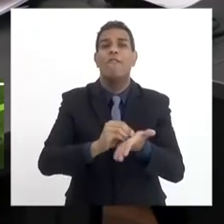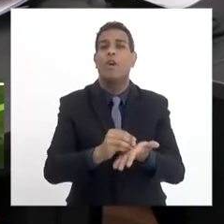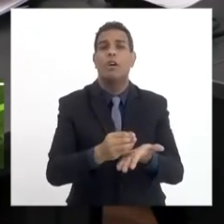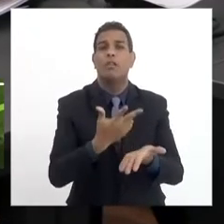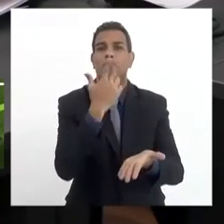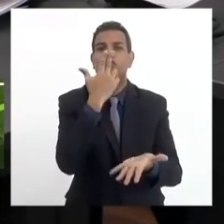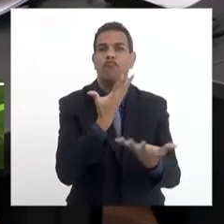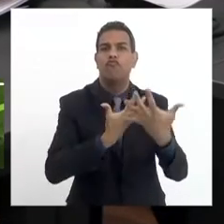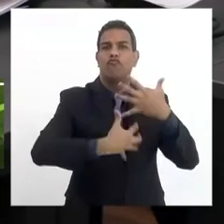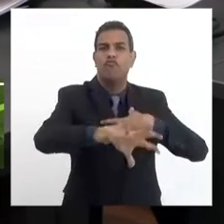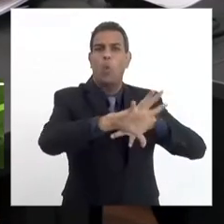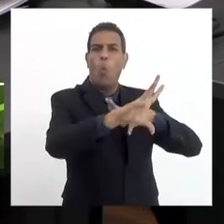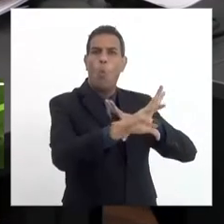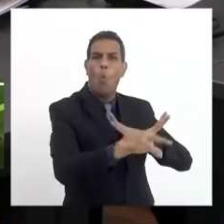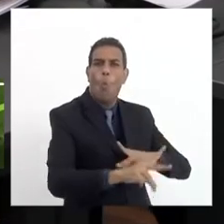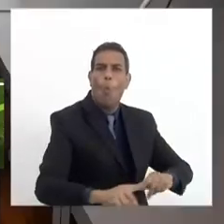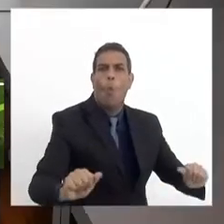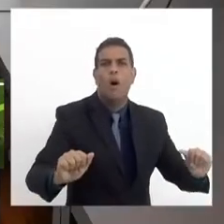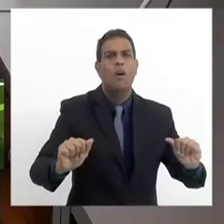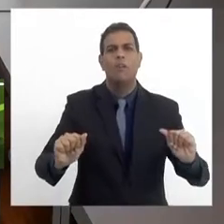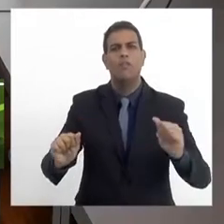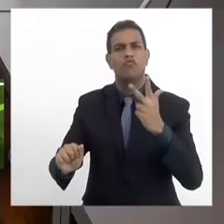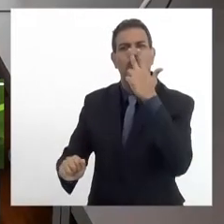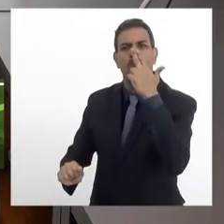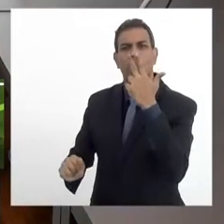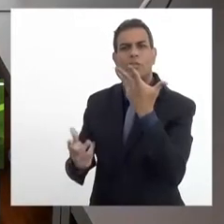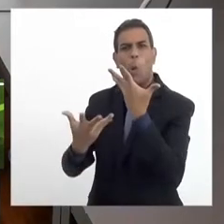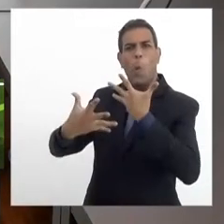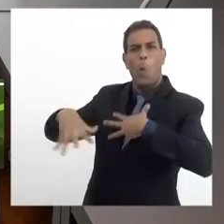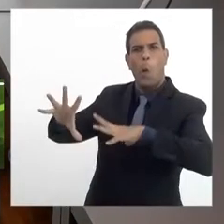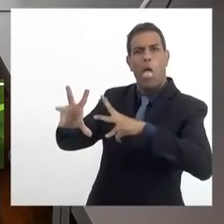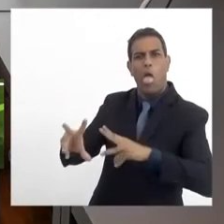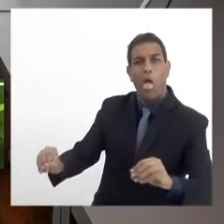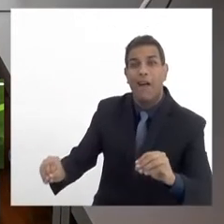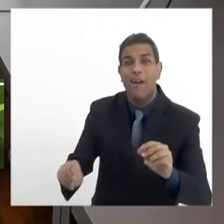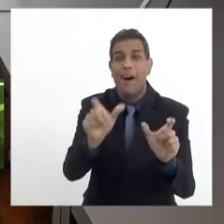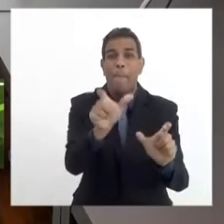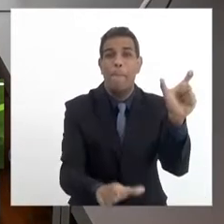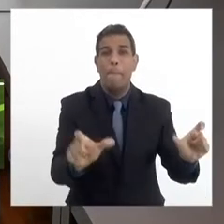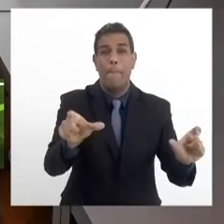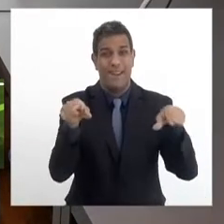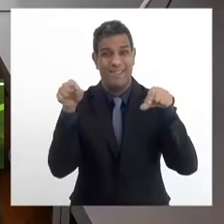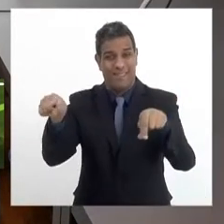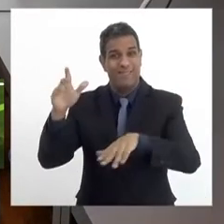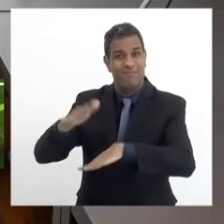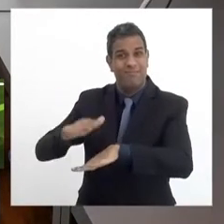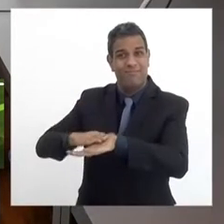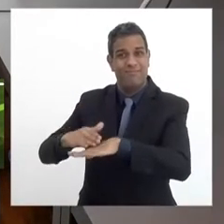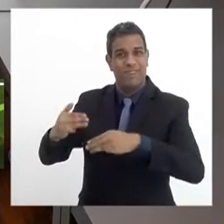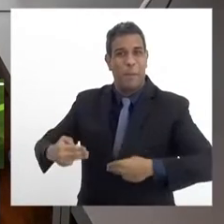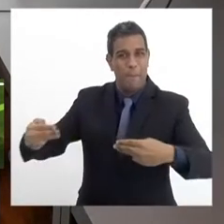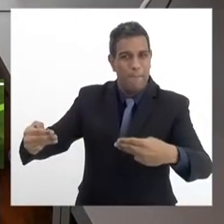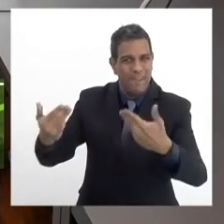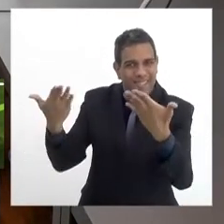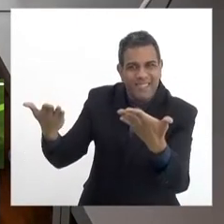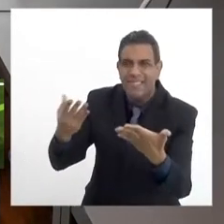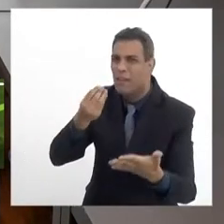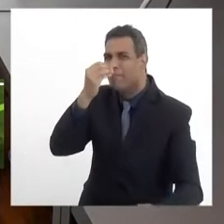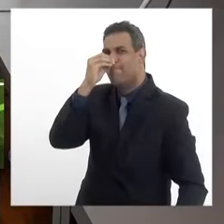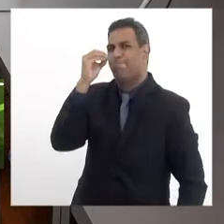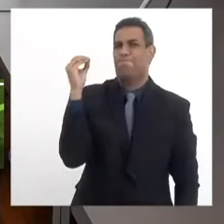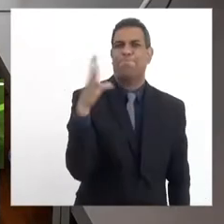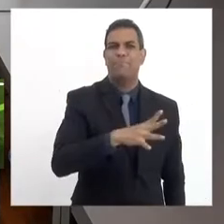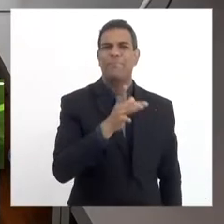atitude. A pior barreira de todas é a barreira da atitude. É quando a pessoa, como esse ministro, fala uma